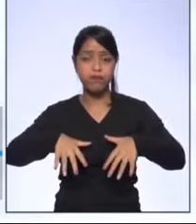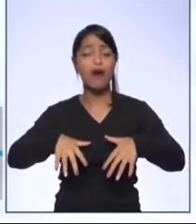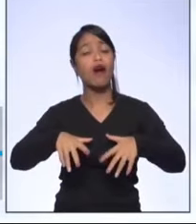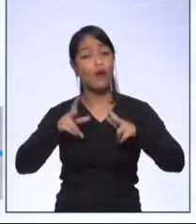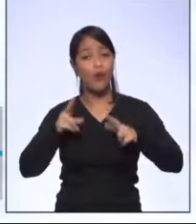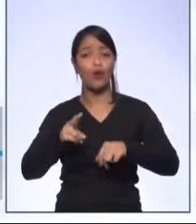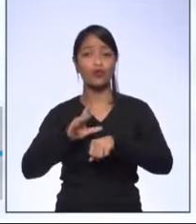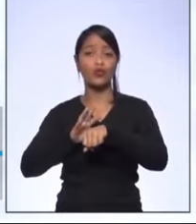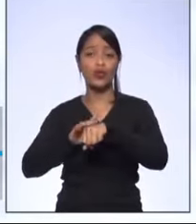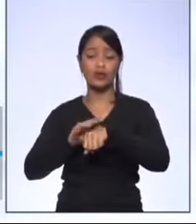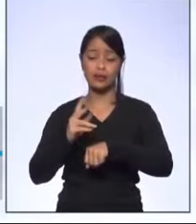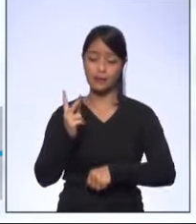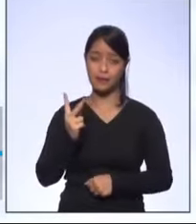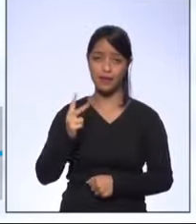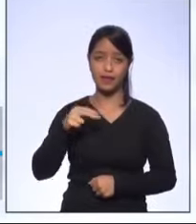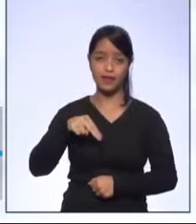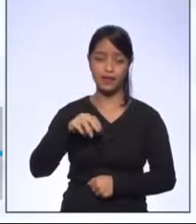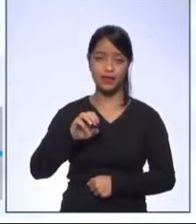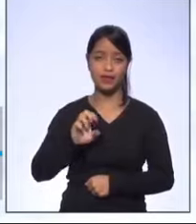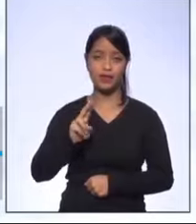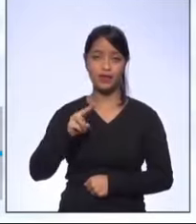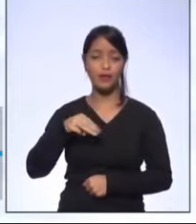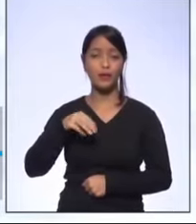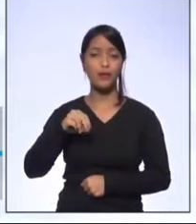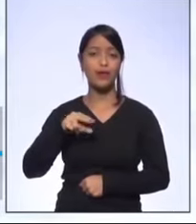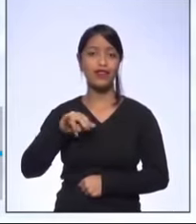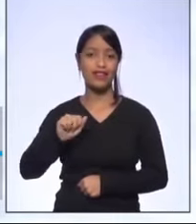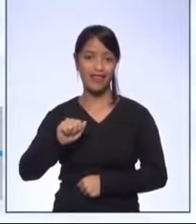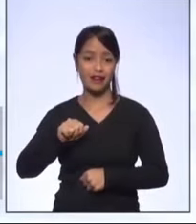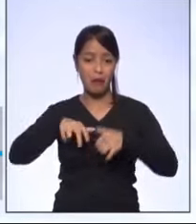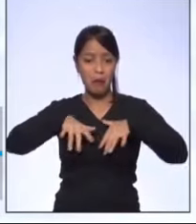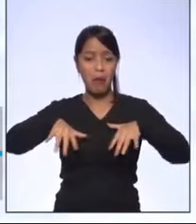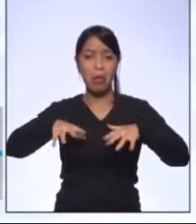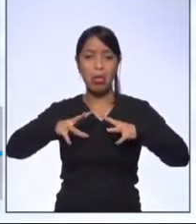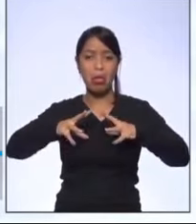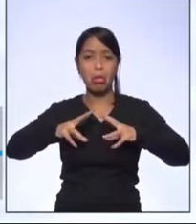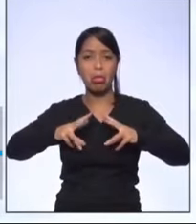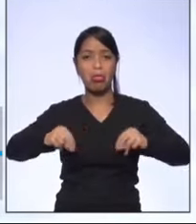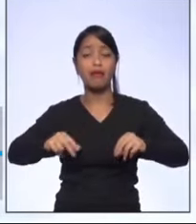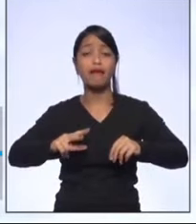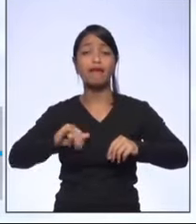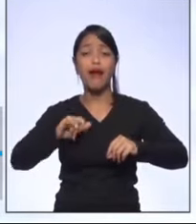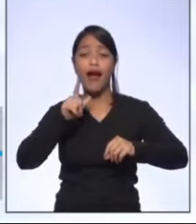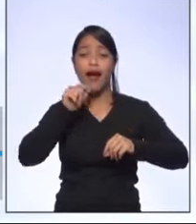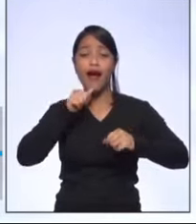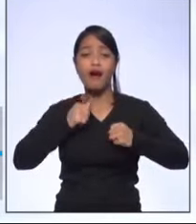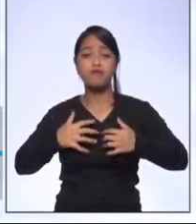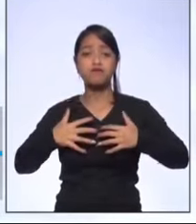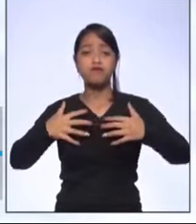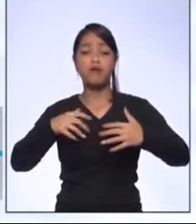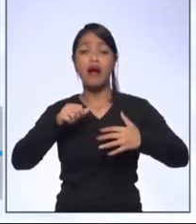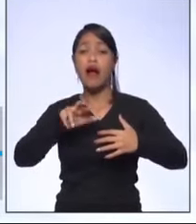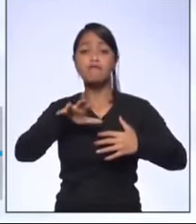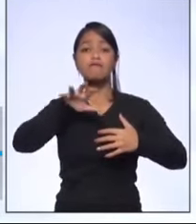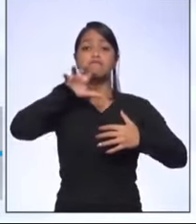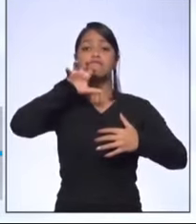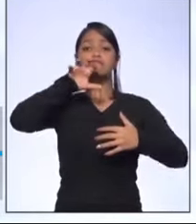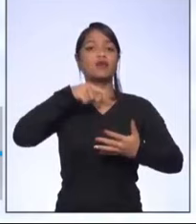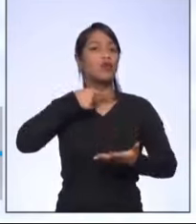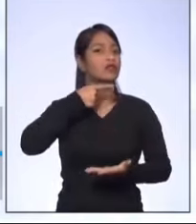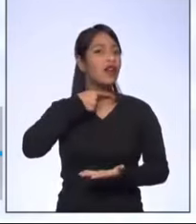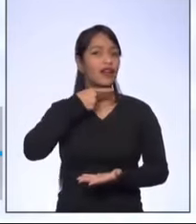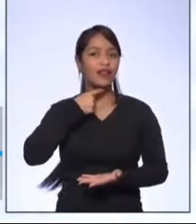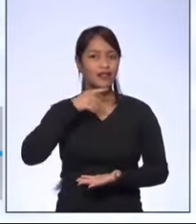vai desmanchando esse alvéolo, ele vai enchendo de líquido e você não consegue respirar. Já pensou você puxar o ar e mesmo assim não conseguir